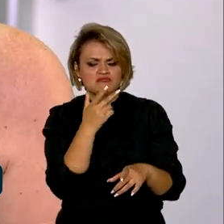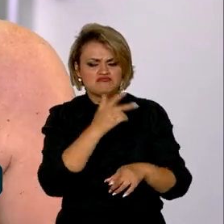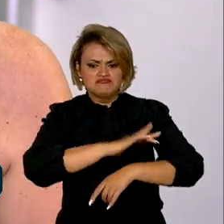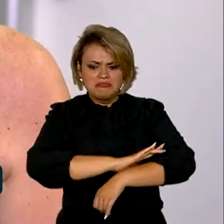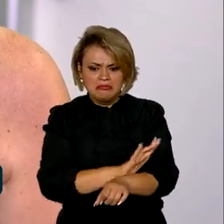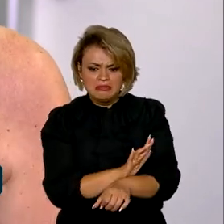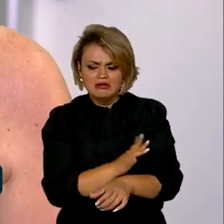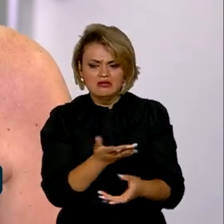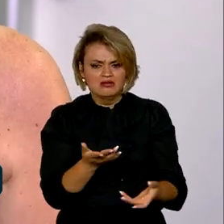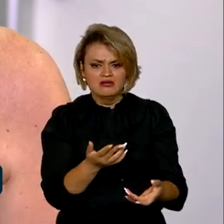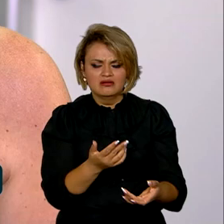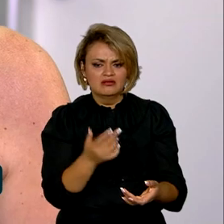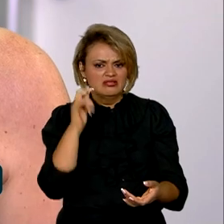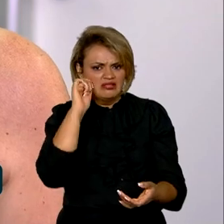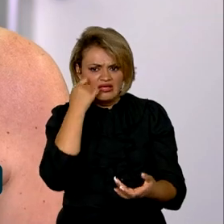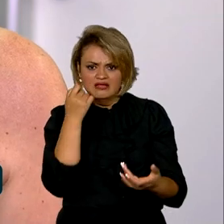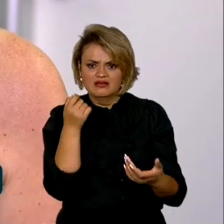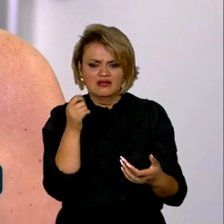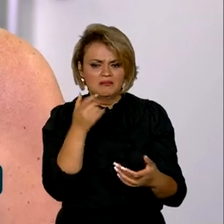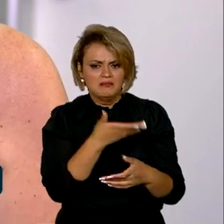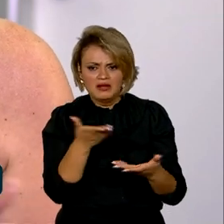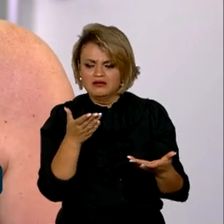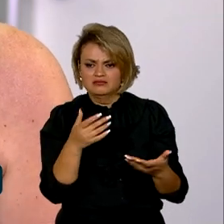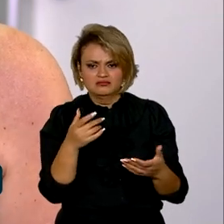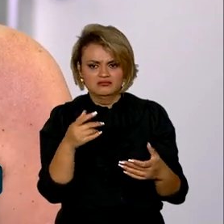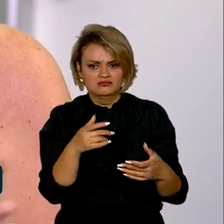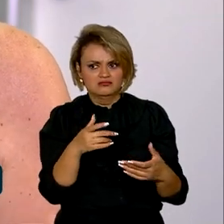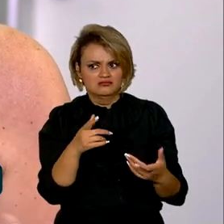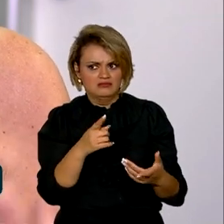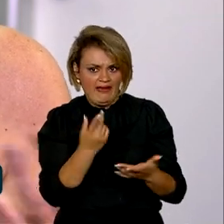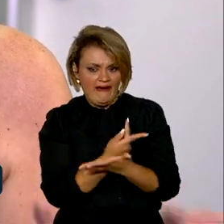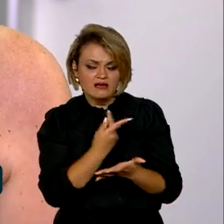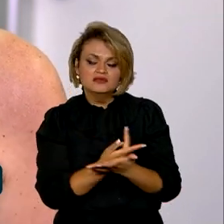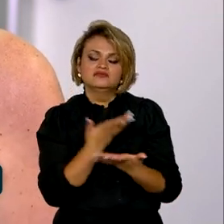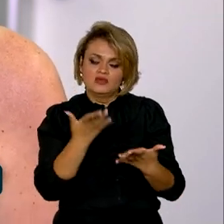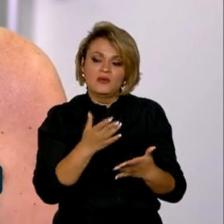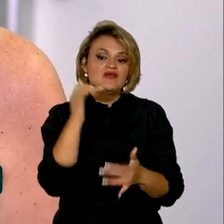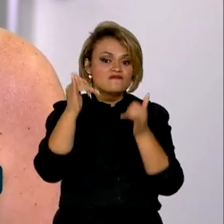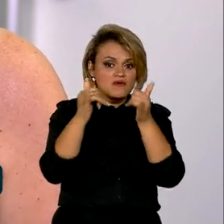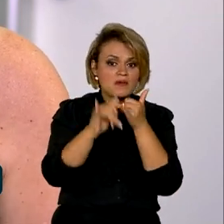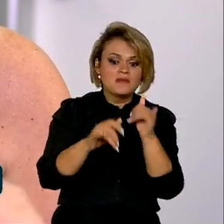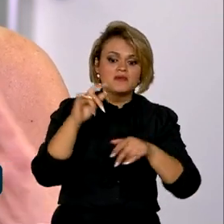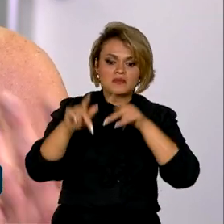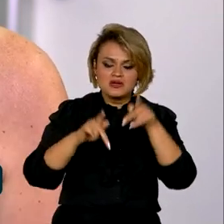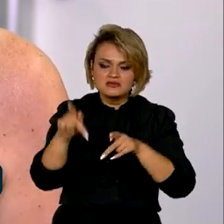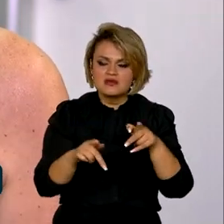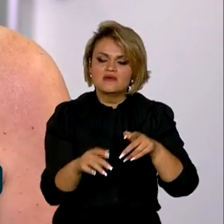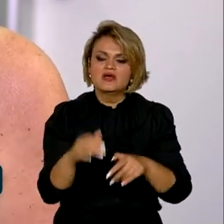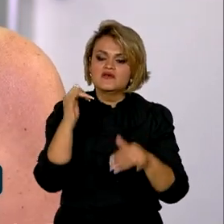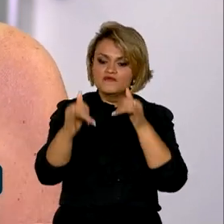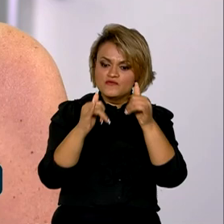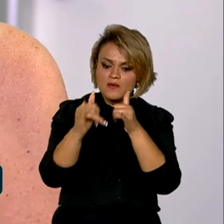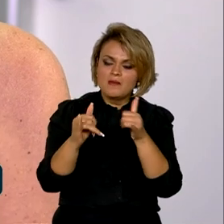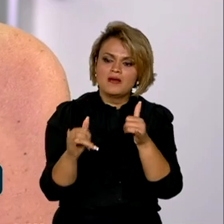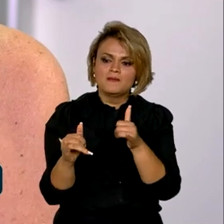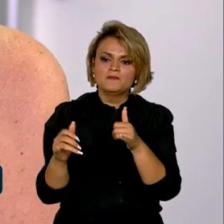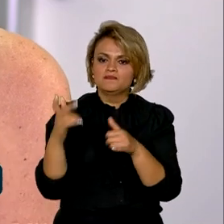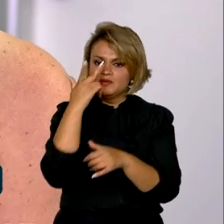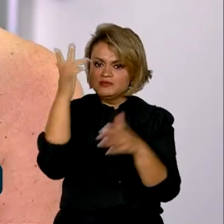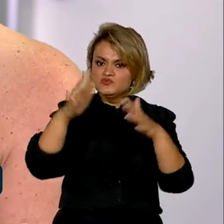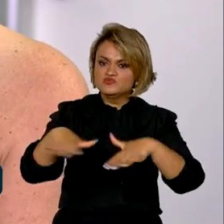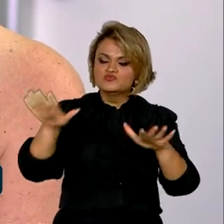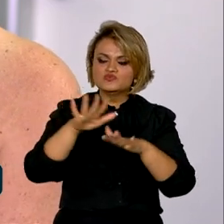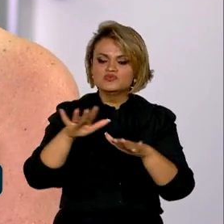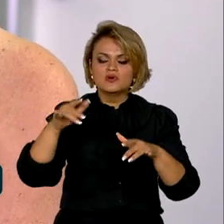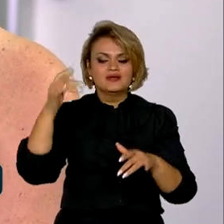razão de cor ou raça, também é importante informar para a população, informar a toda, construir